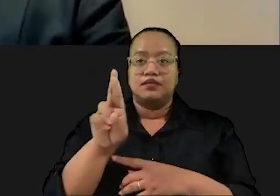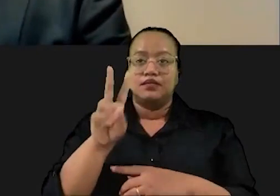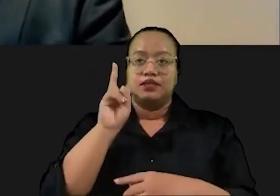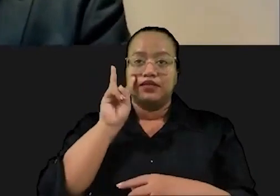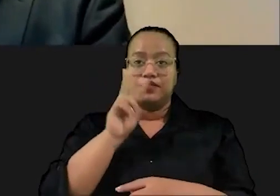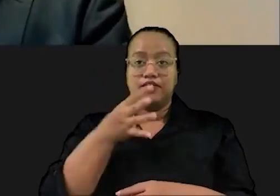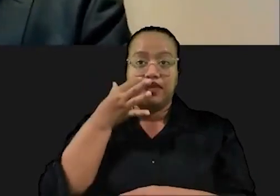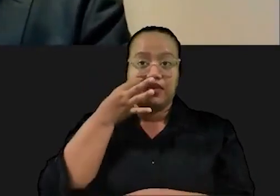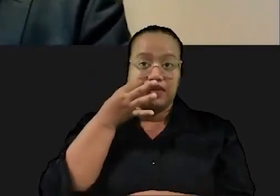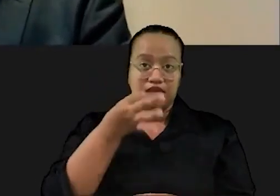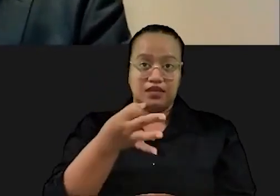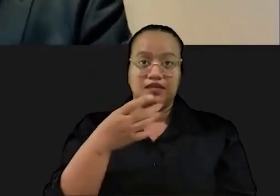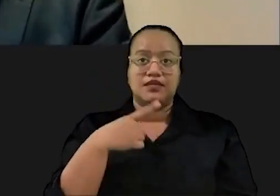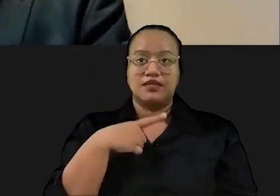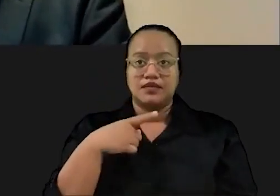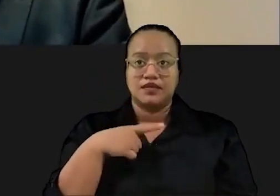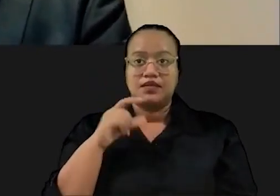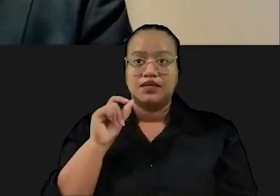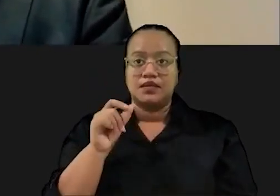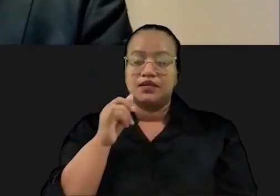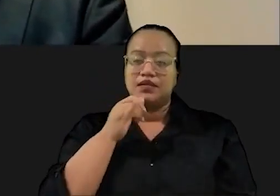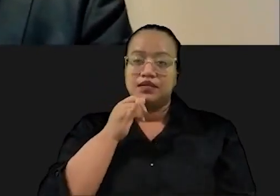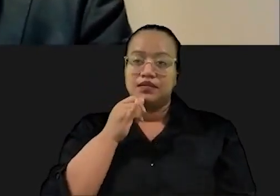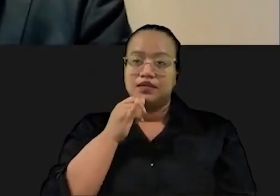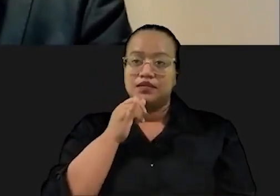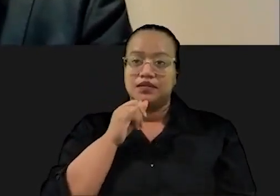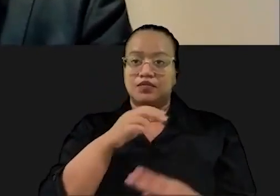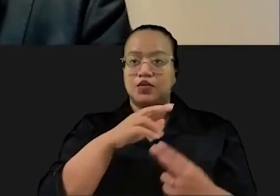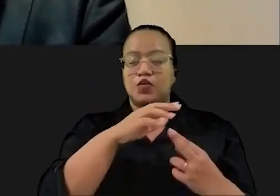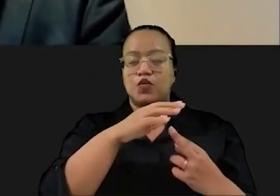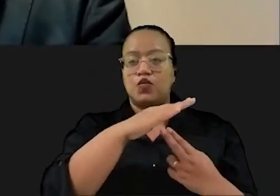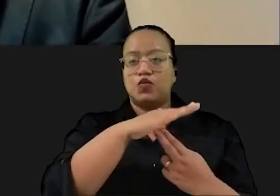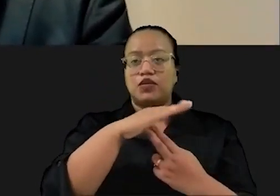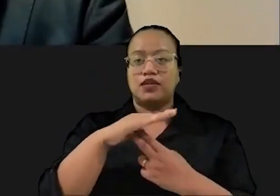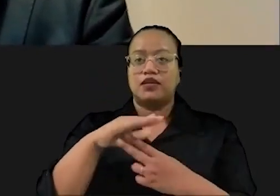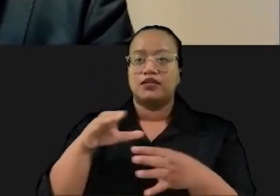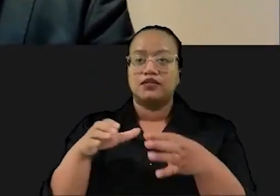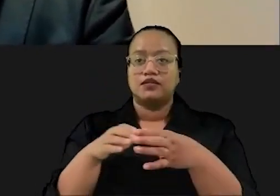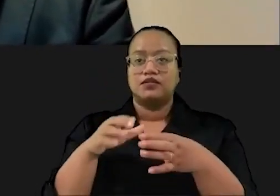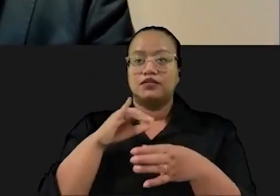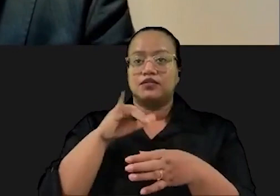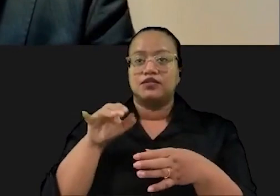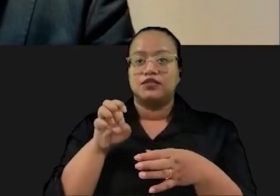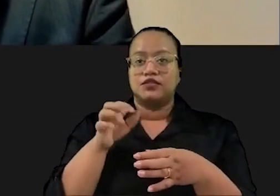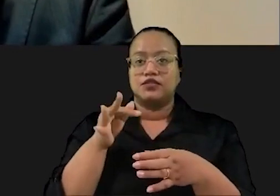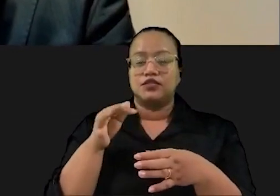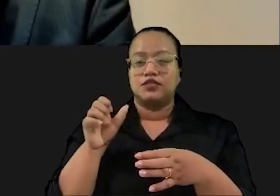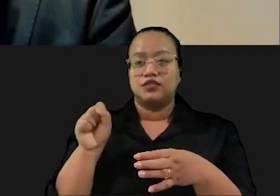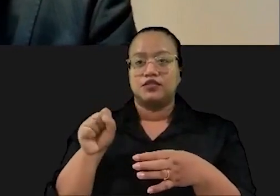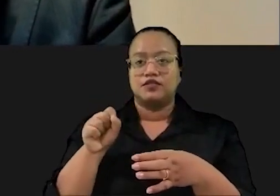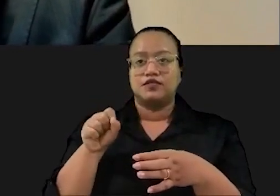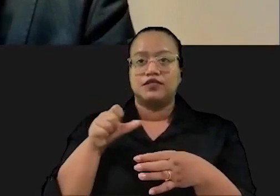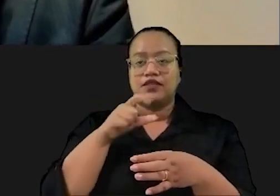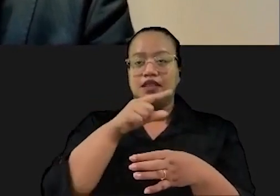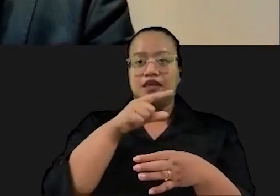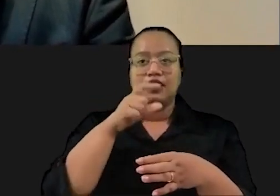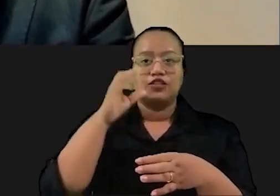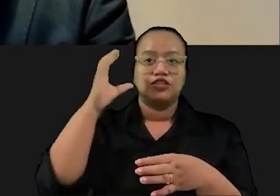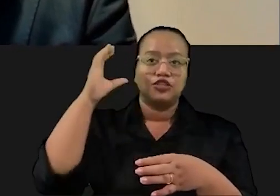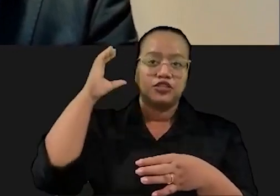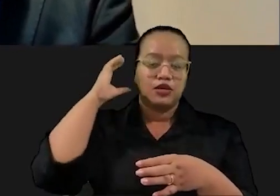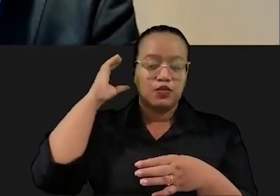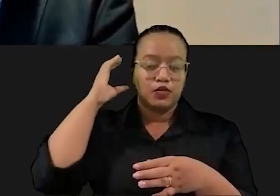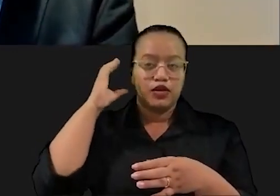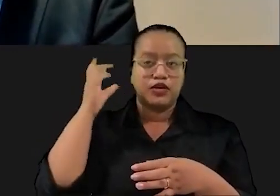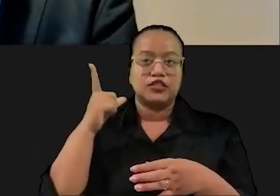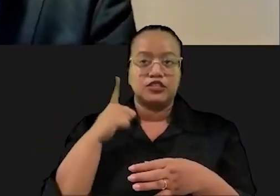por exemplo, várias unidades do GEFES, principalmente a de Campo Grande, né? Melhorando muito a performance quando